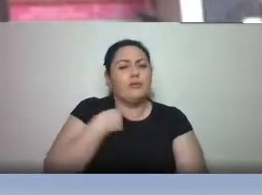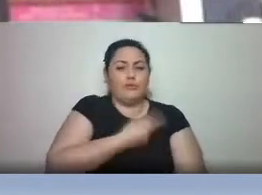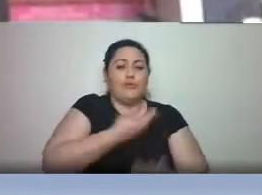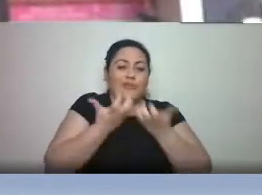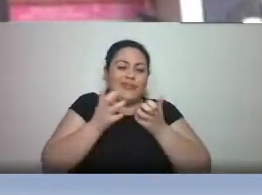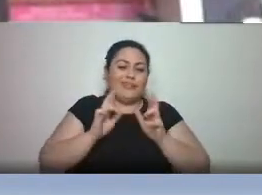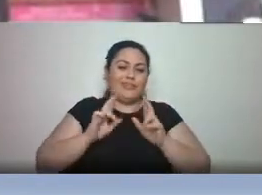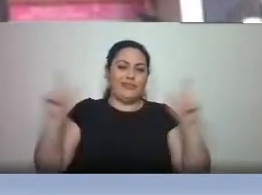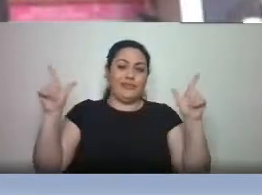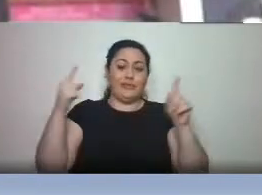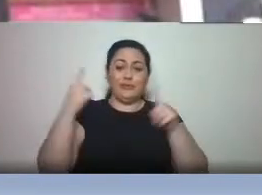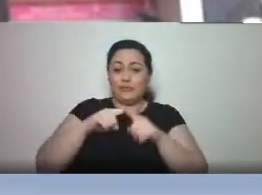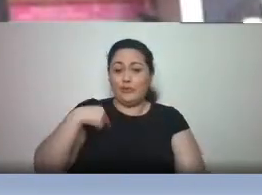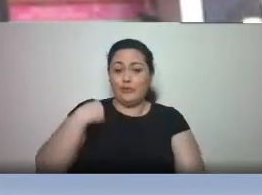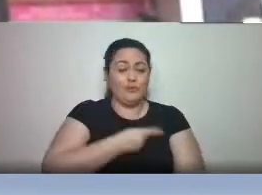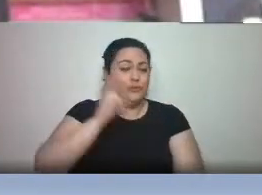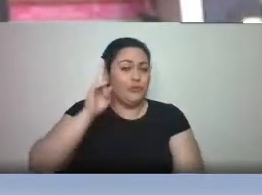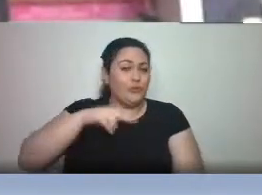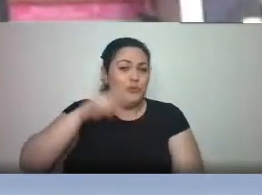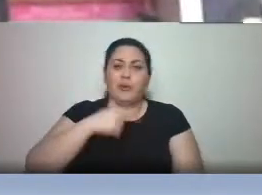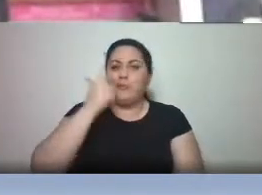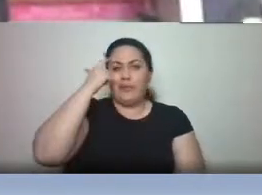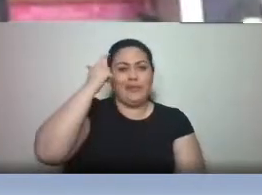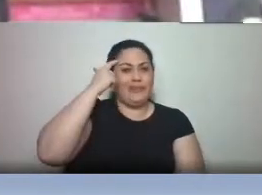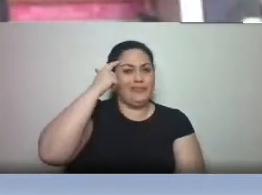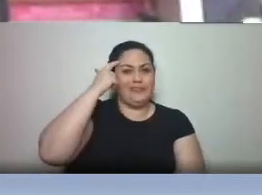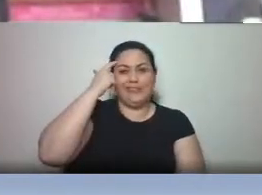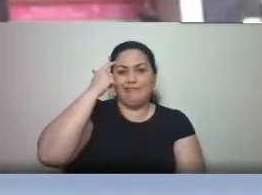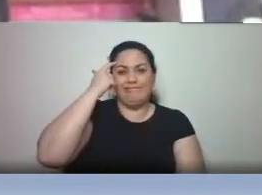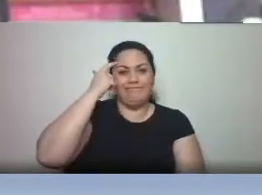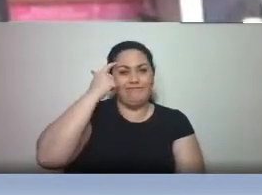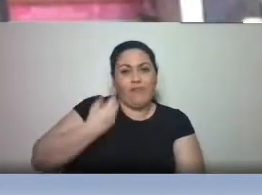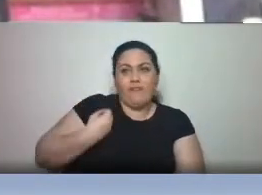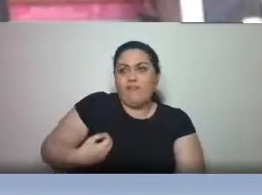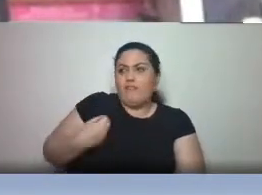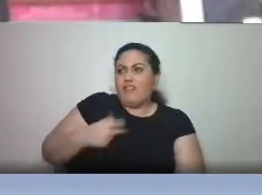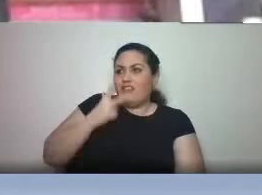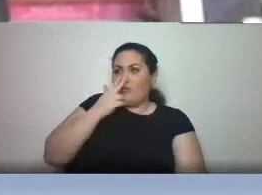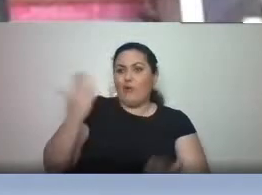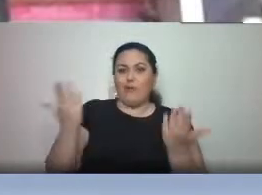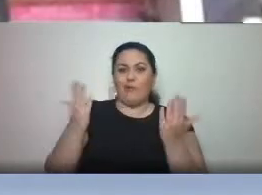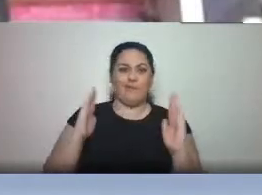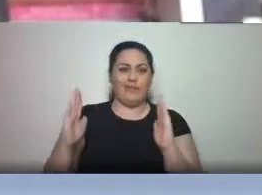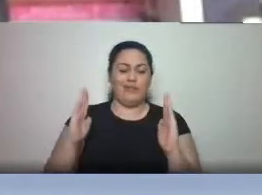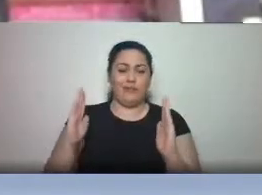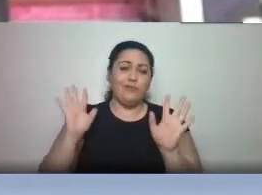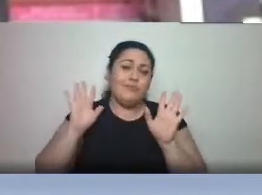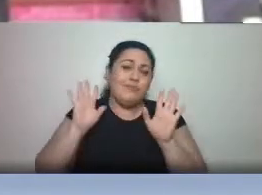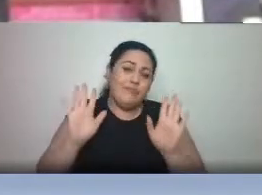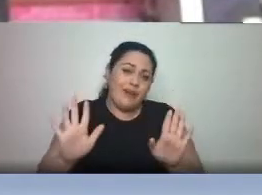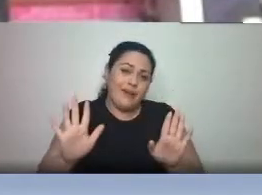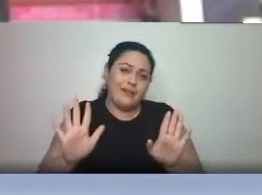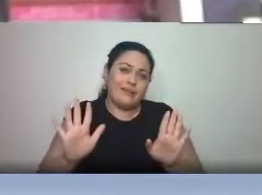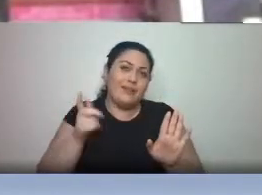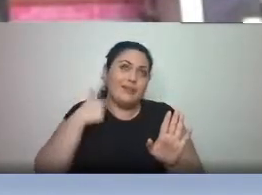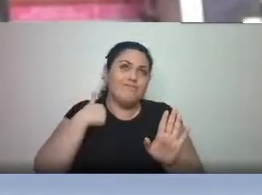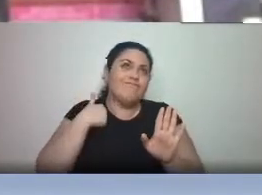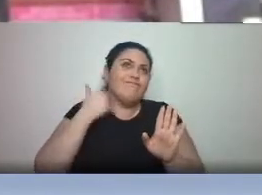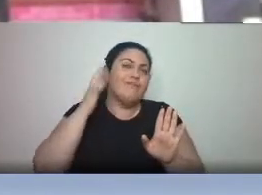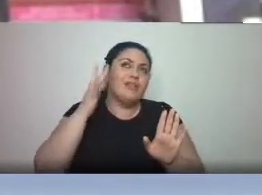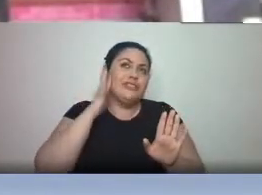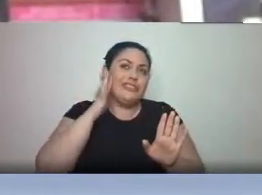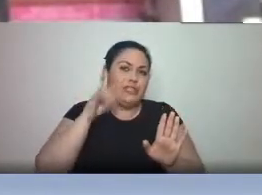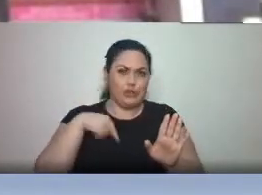não escolhemos viver nada disso, mas para mim ajuda muito pensar que a gente não está totalmente à mercê, não é como se